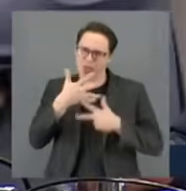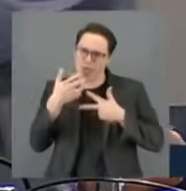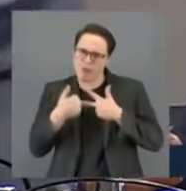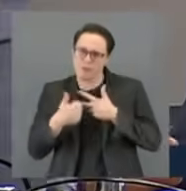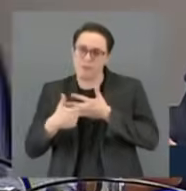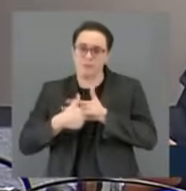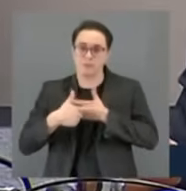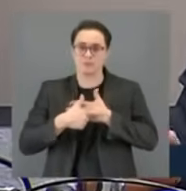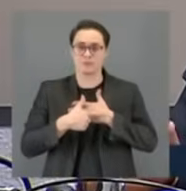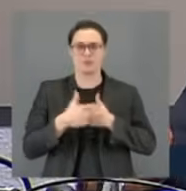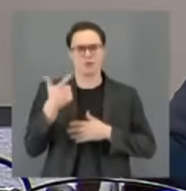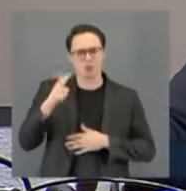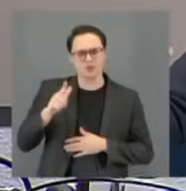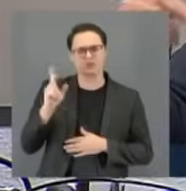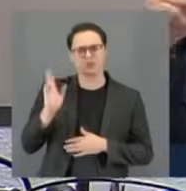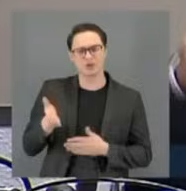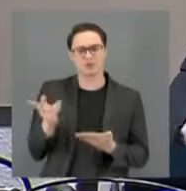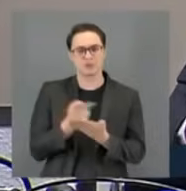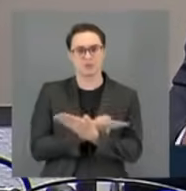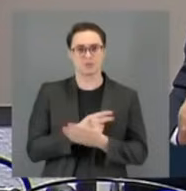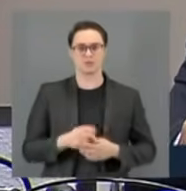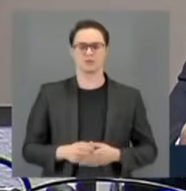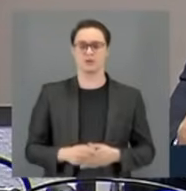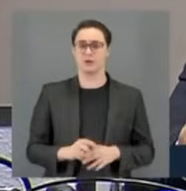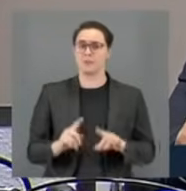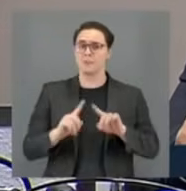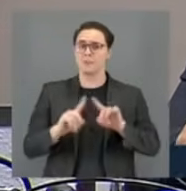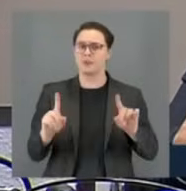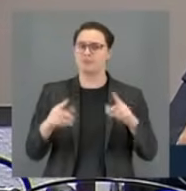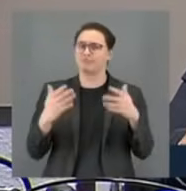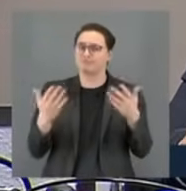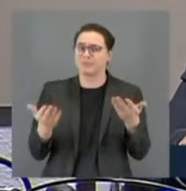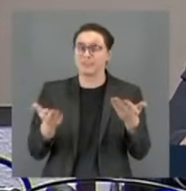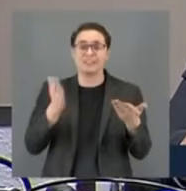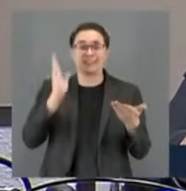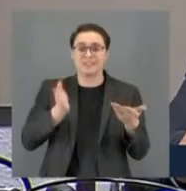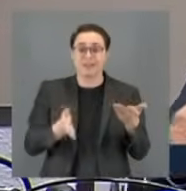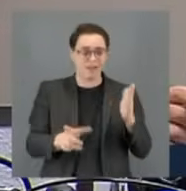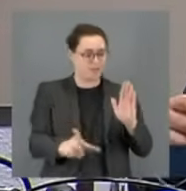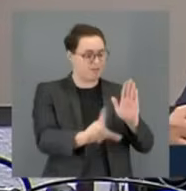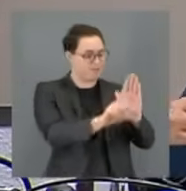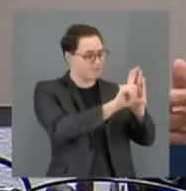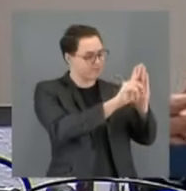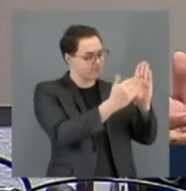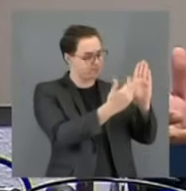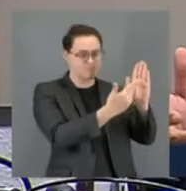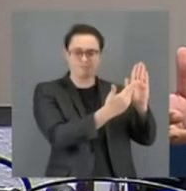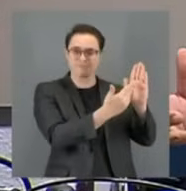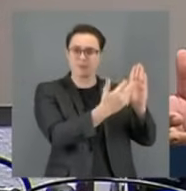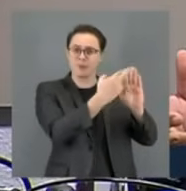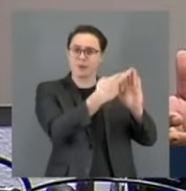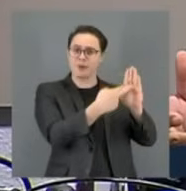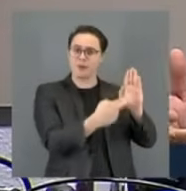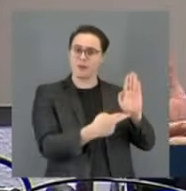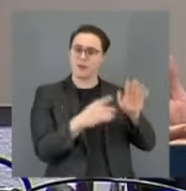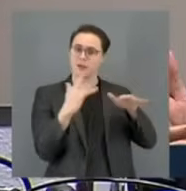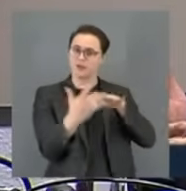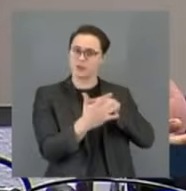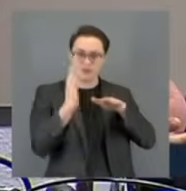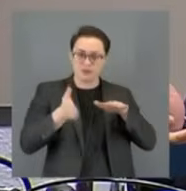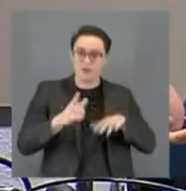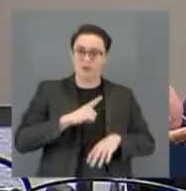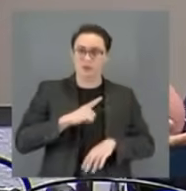Só que o problema é que nós já temos uma legislação que regula as redes sociais, que é o